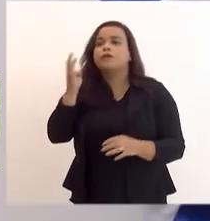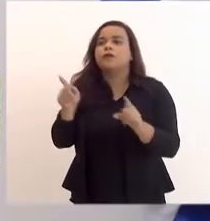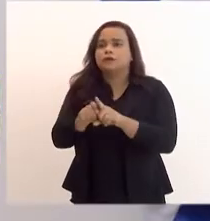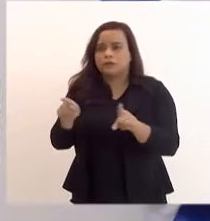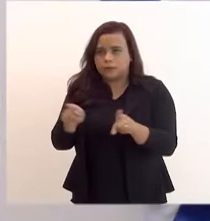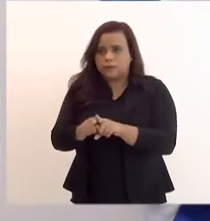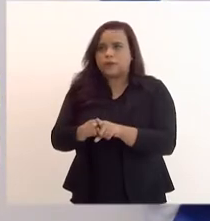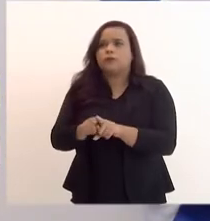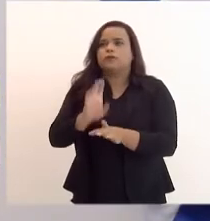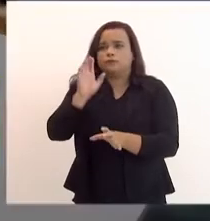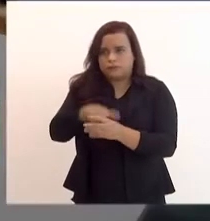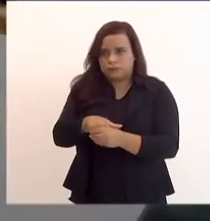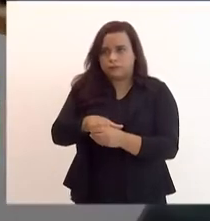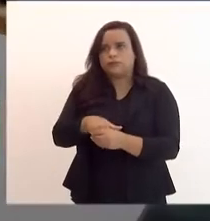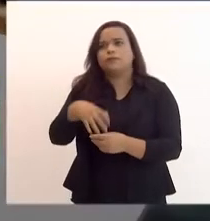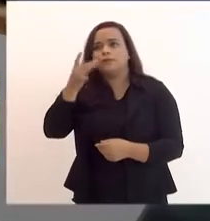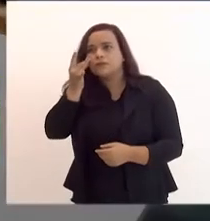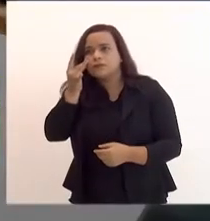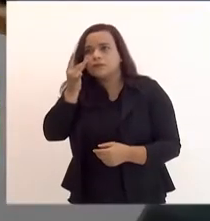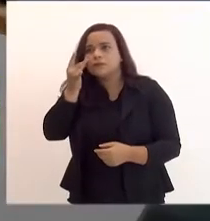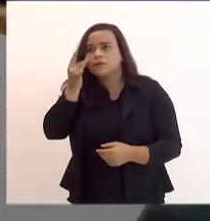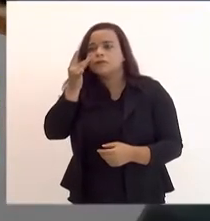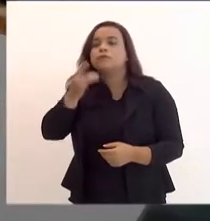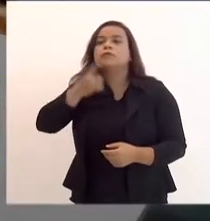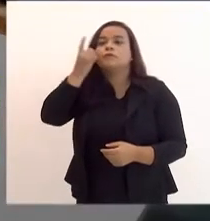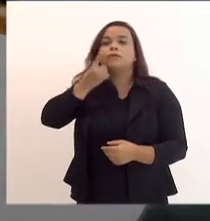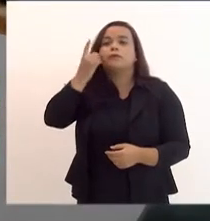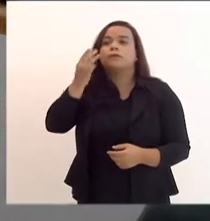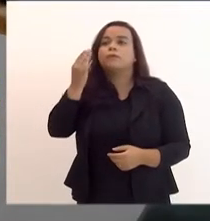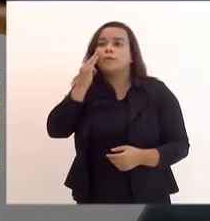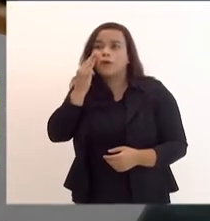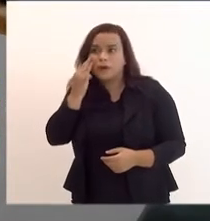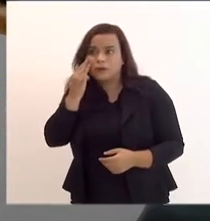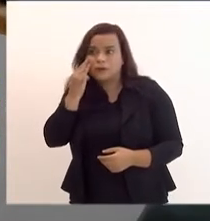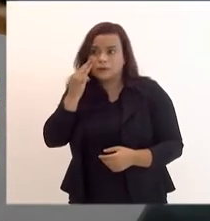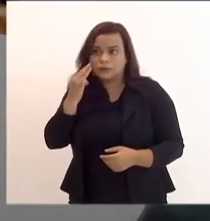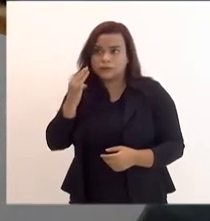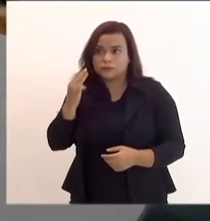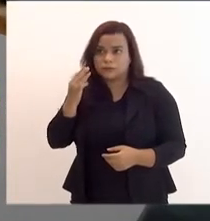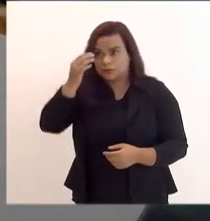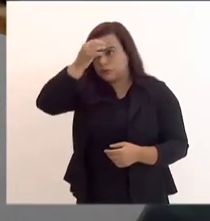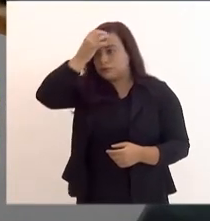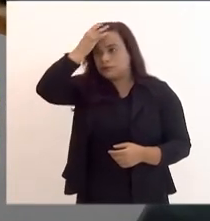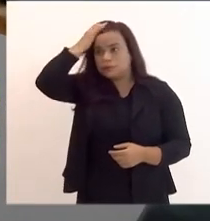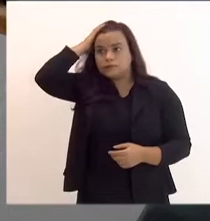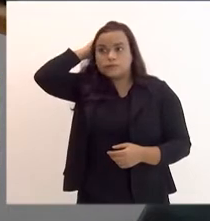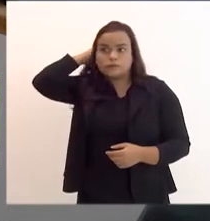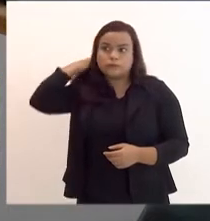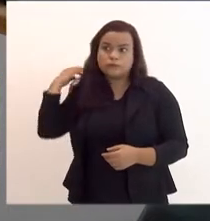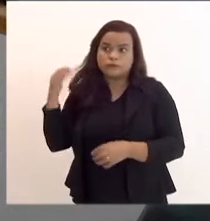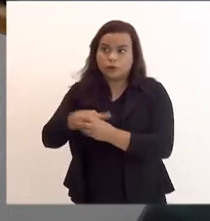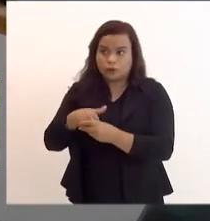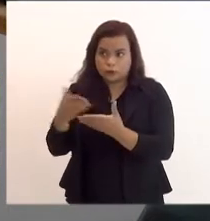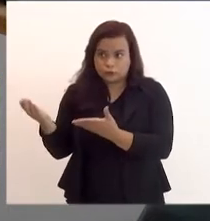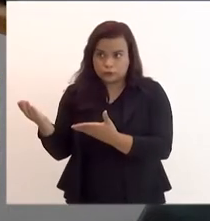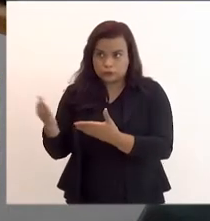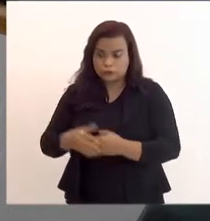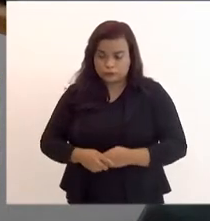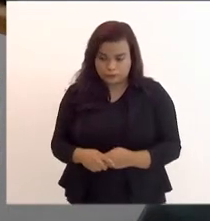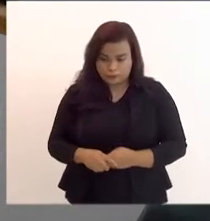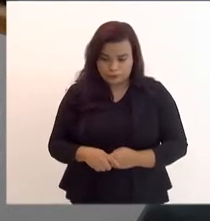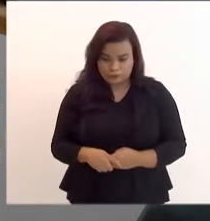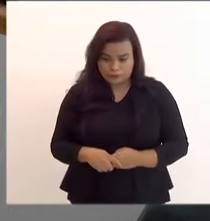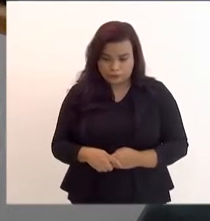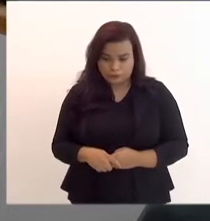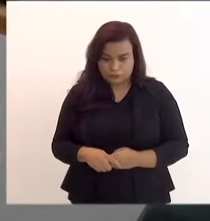Deputada Mônica. Não sei se deputada Mônica. Presidente, me permite pela ordem aqui? Se eu só recolher o voto da deputada Mônica, caso ela esteja